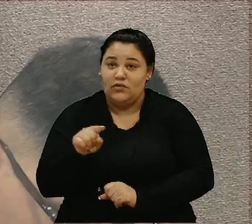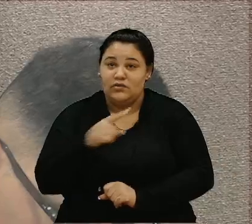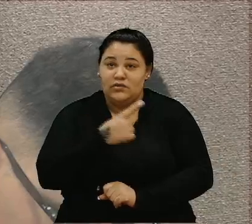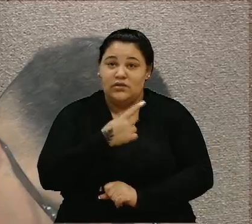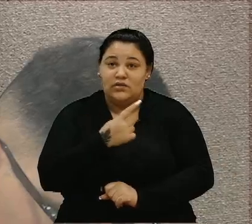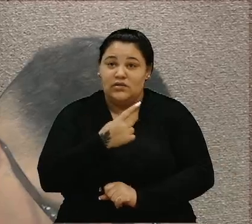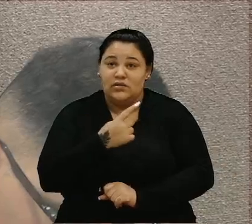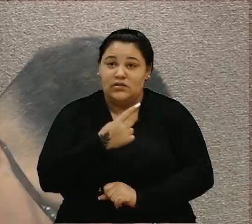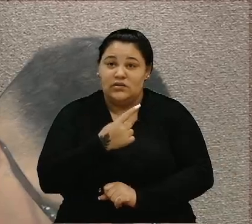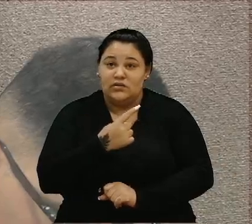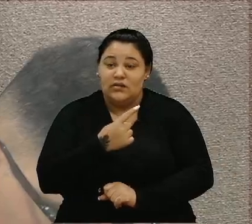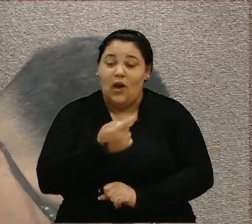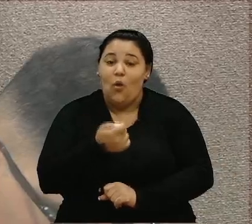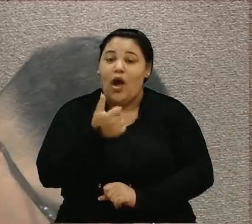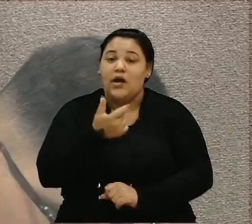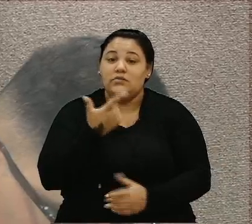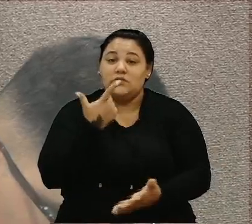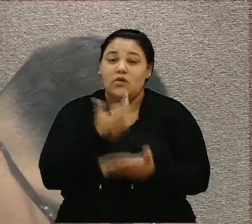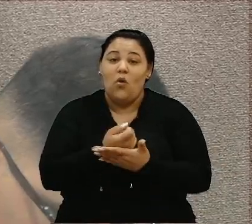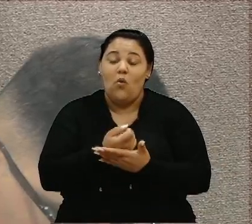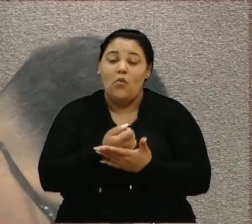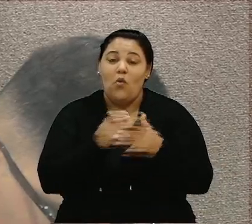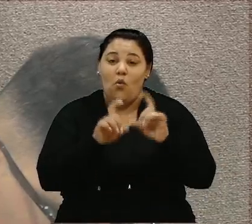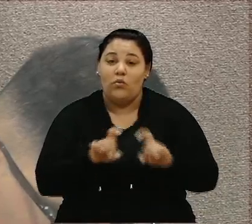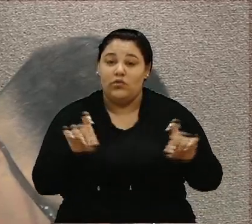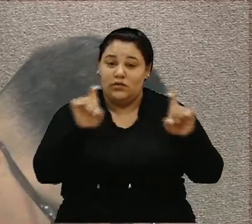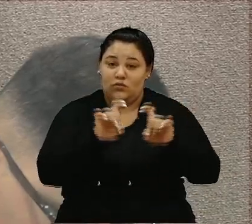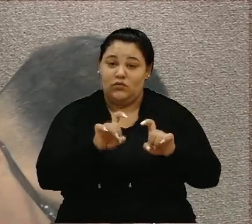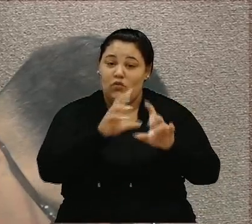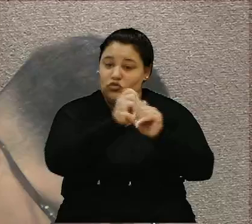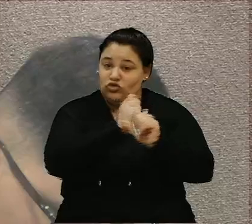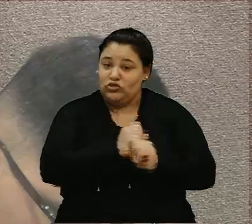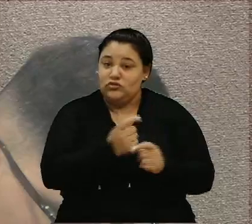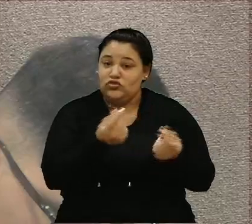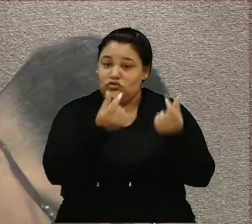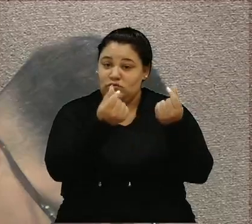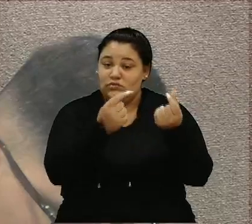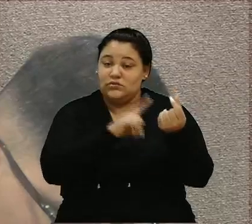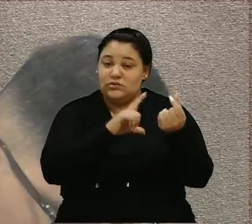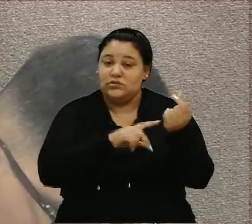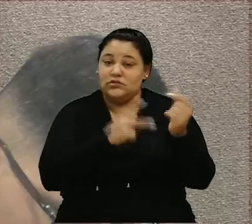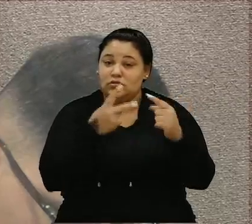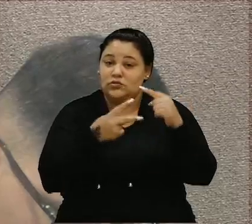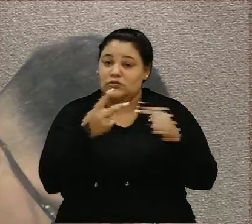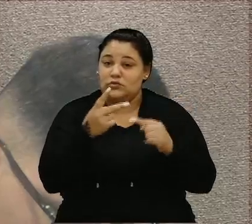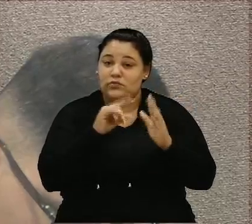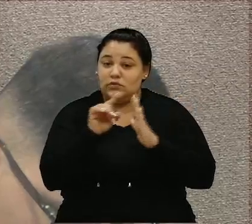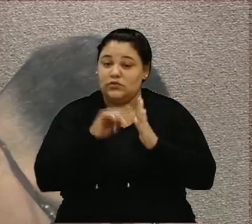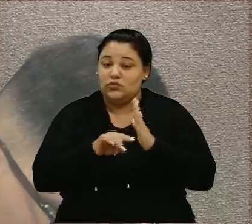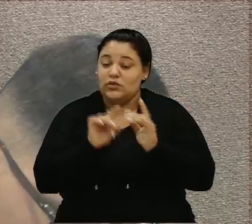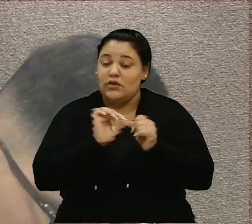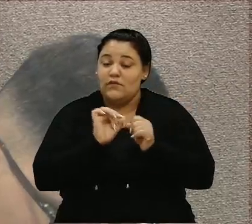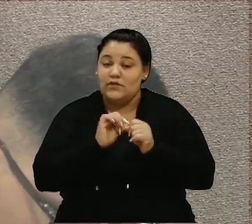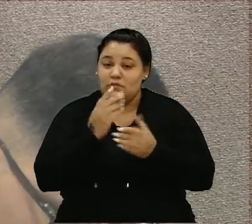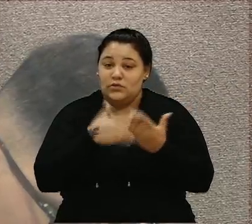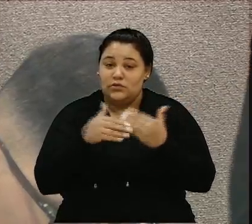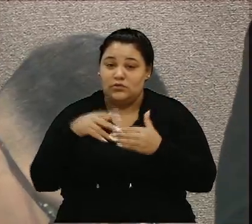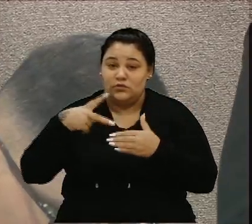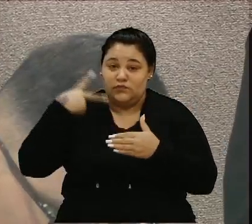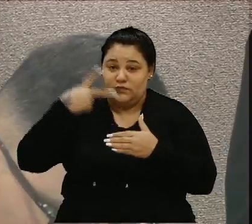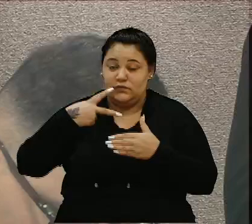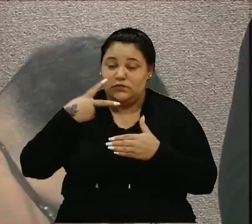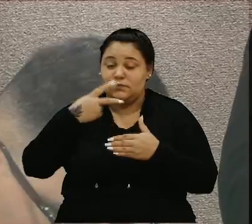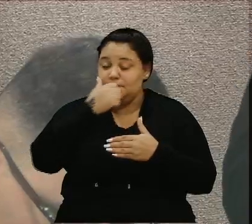comprar os computadores com esse valor. Então, aqui são esses dois questionamentos que eu faço para toda essa Casa Legislativa, a Casa